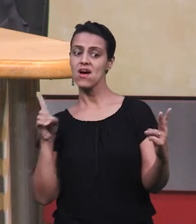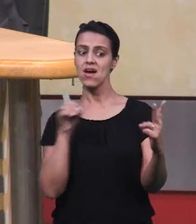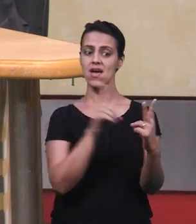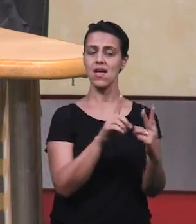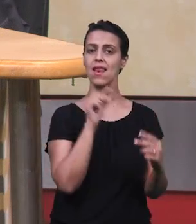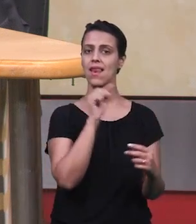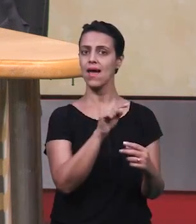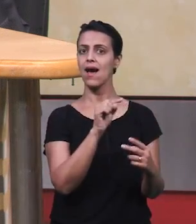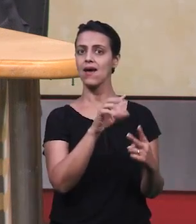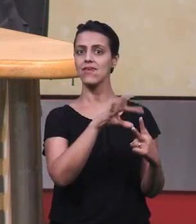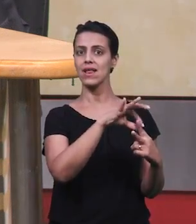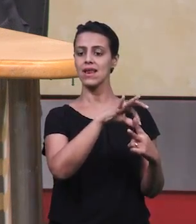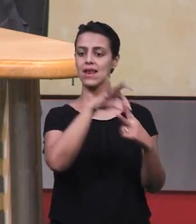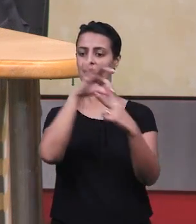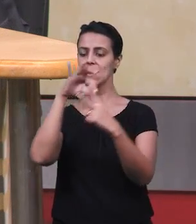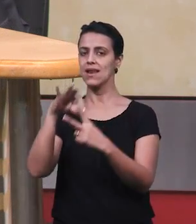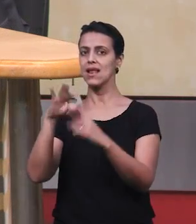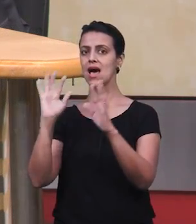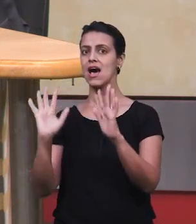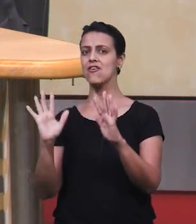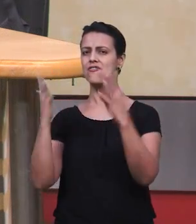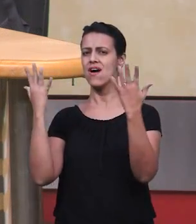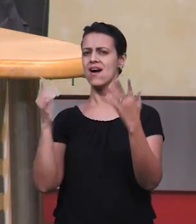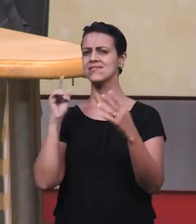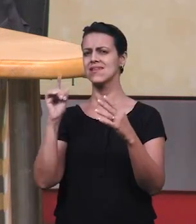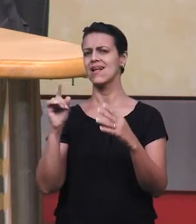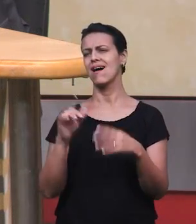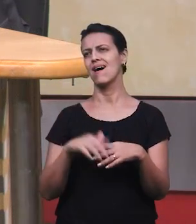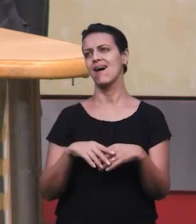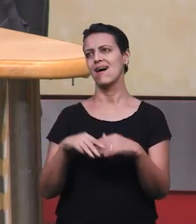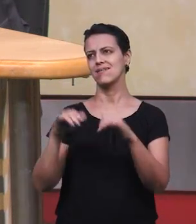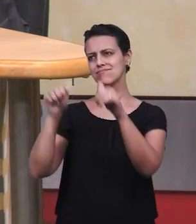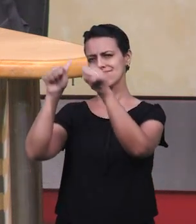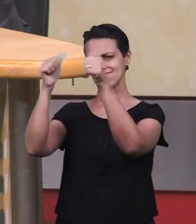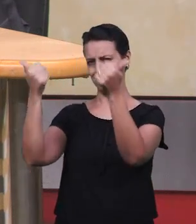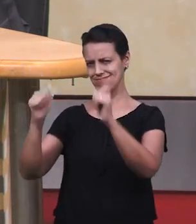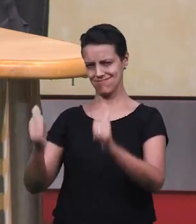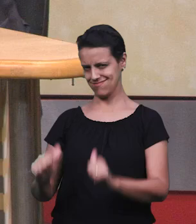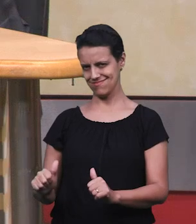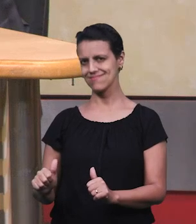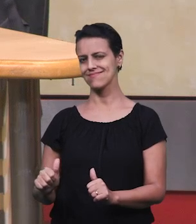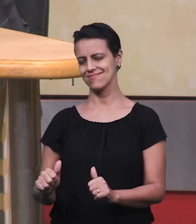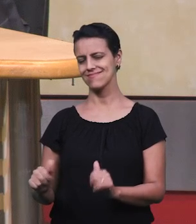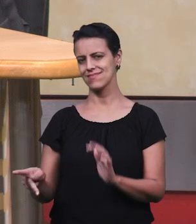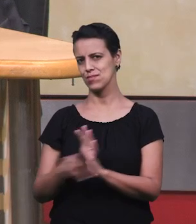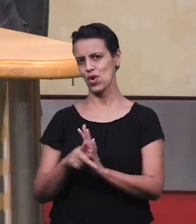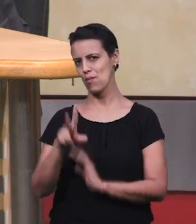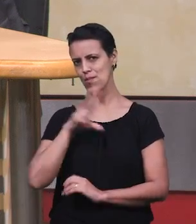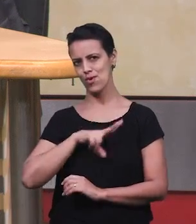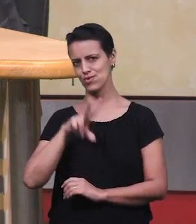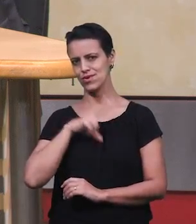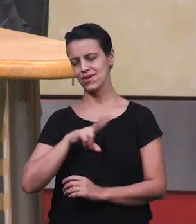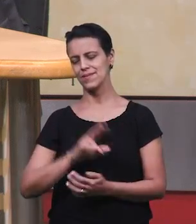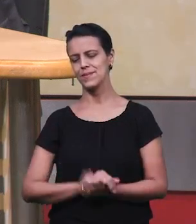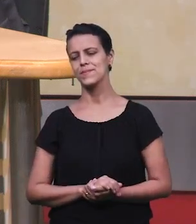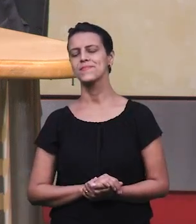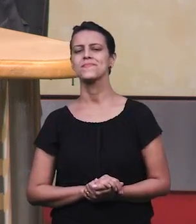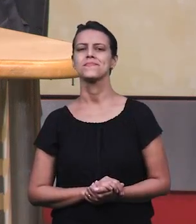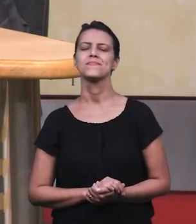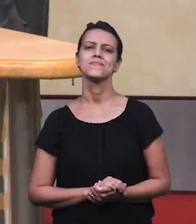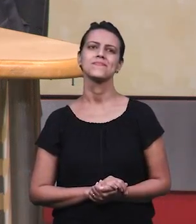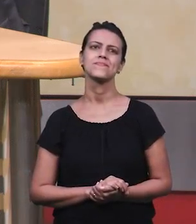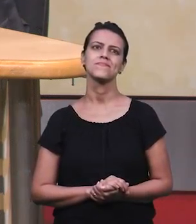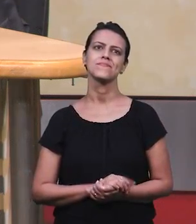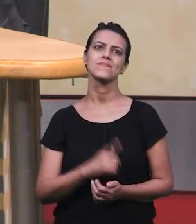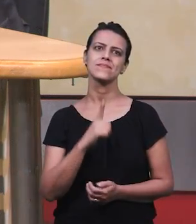dias para levá-los a uma festa da padroeira lá de Portugal, né? Que lá tem uma padroeira, como o Brasil também tem, né?